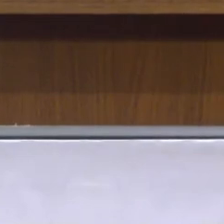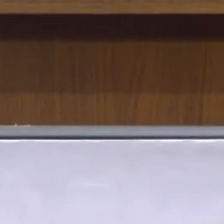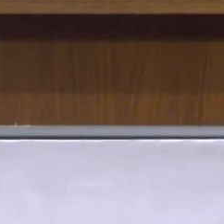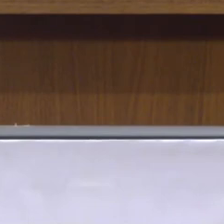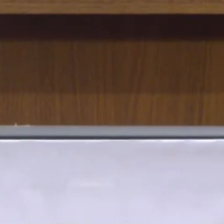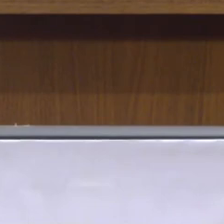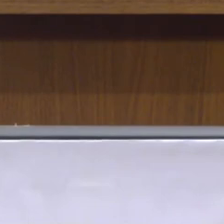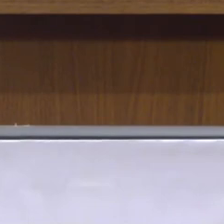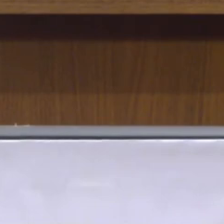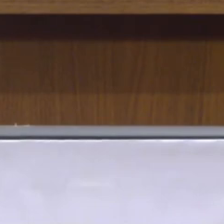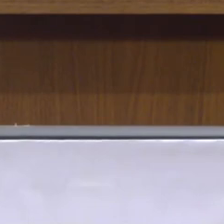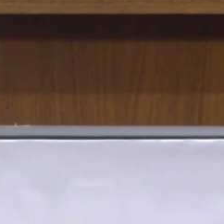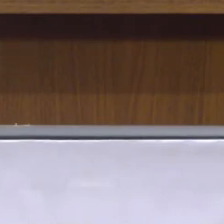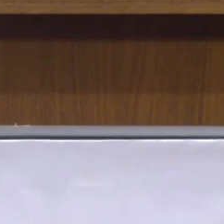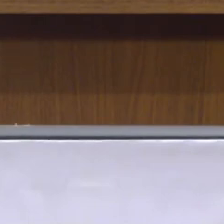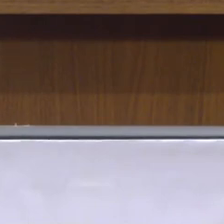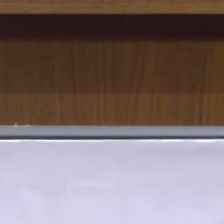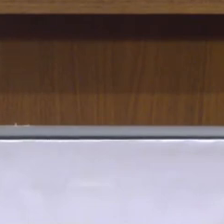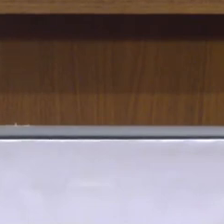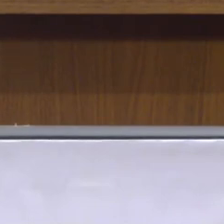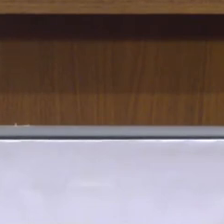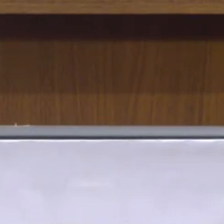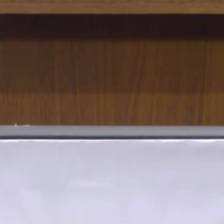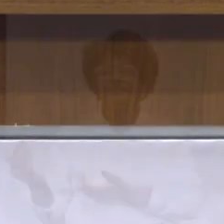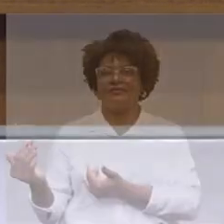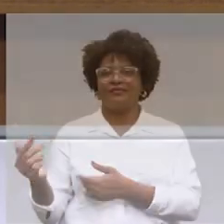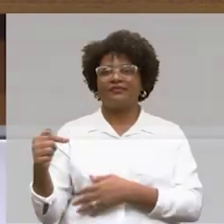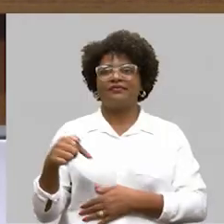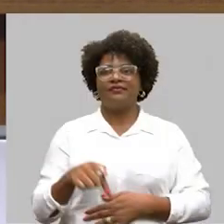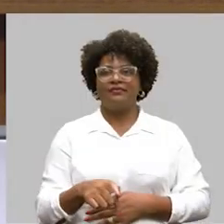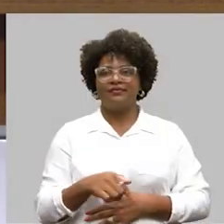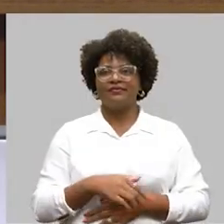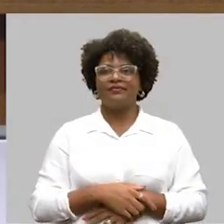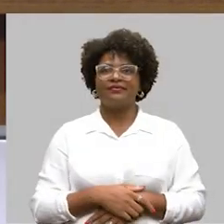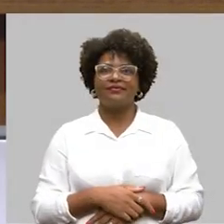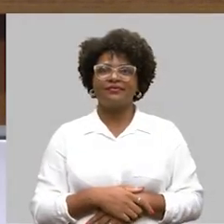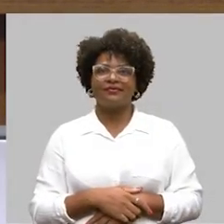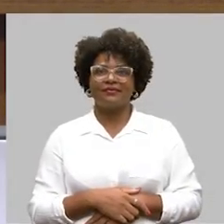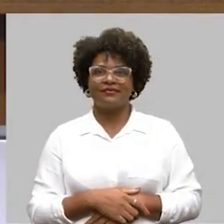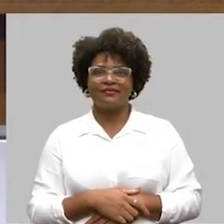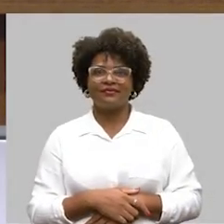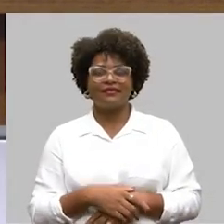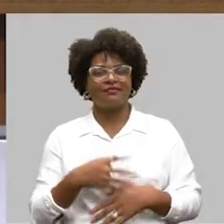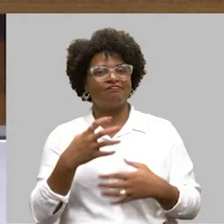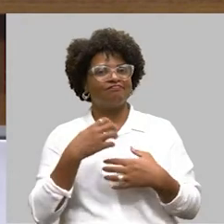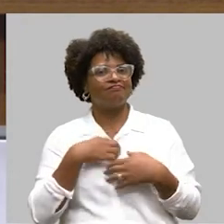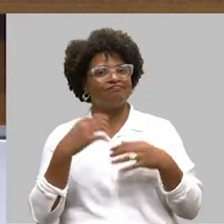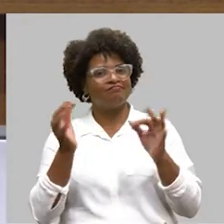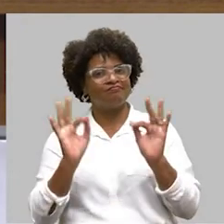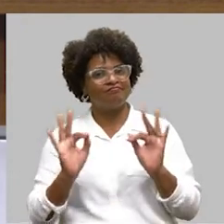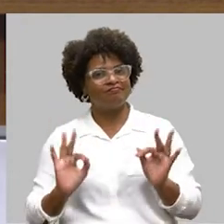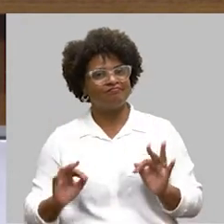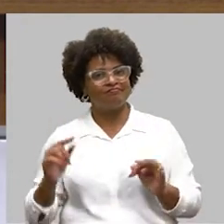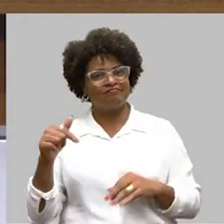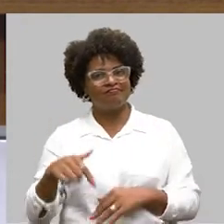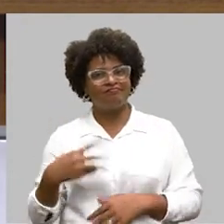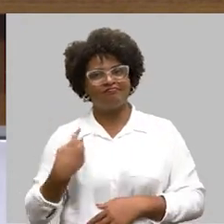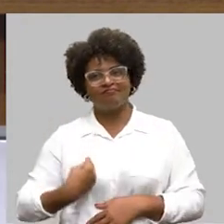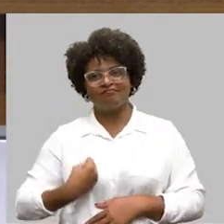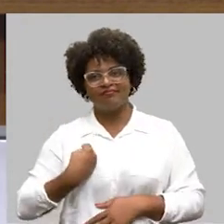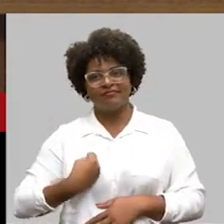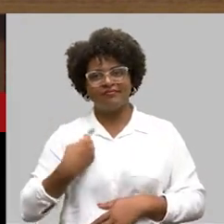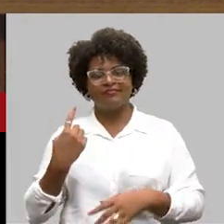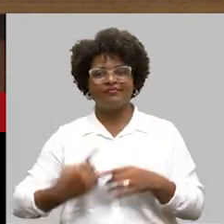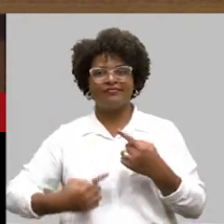forte que é Juventude né eu tô muito feliz de estar aqui hoje participando né Desse